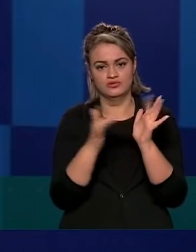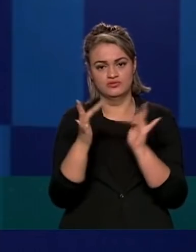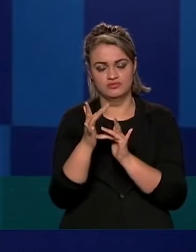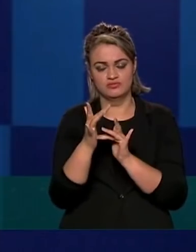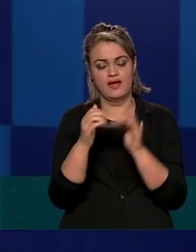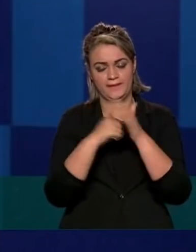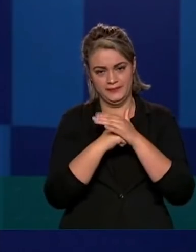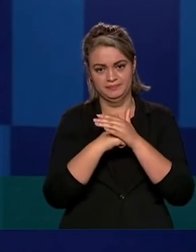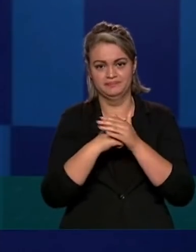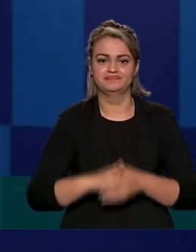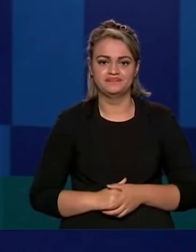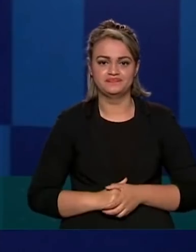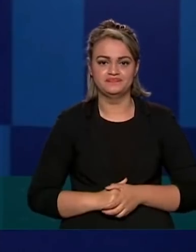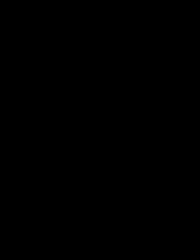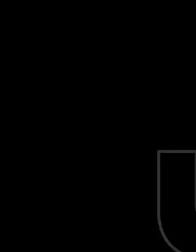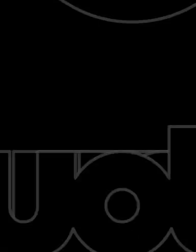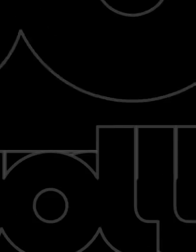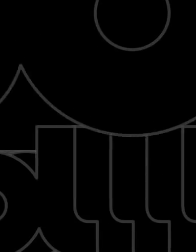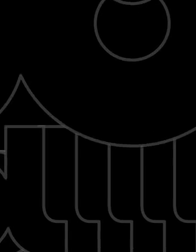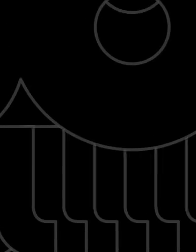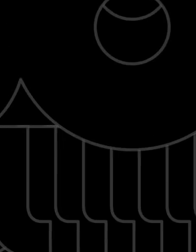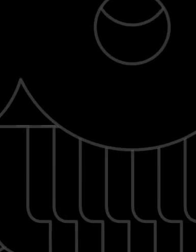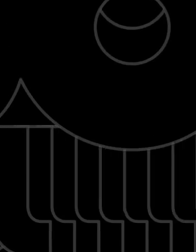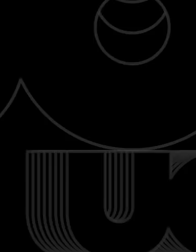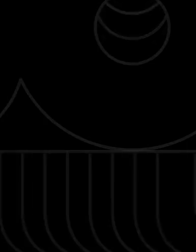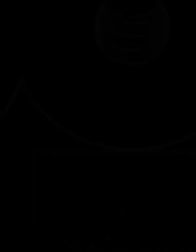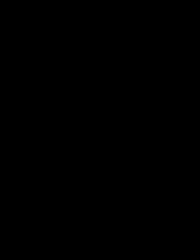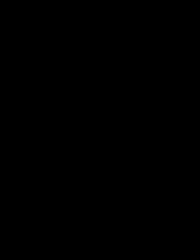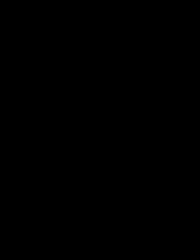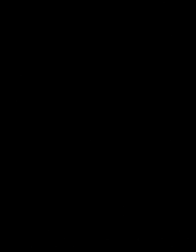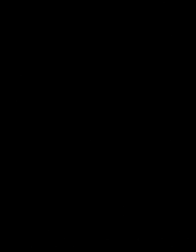Amém. Muito obrigado. Uau.